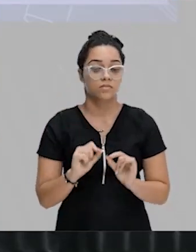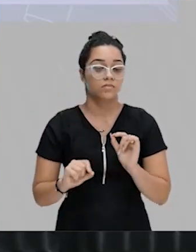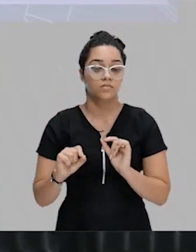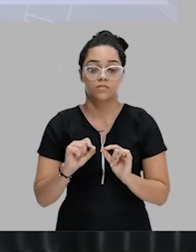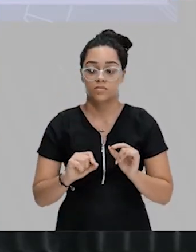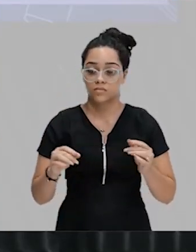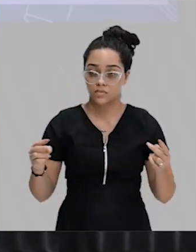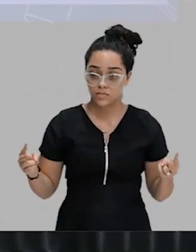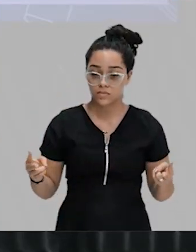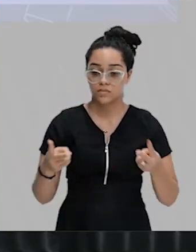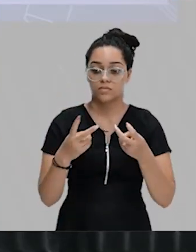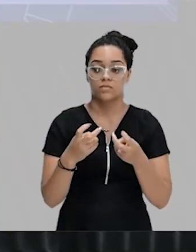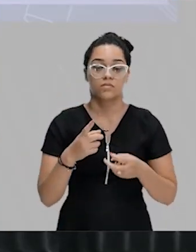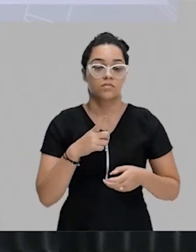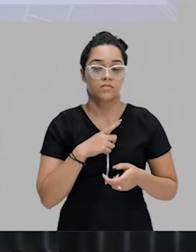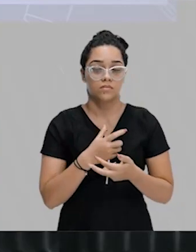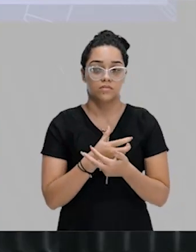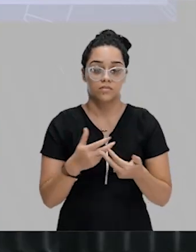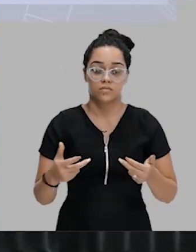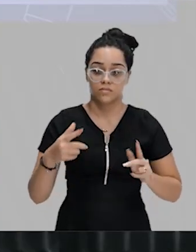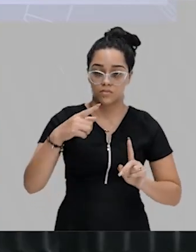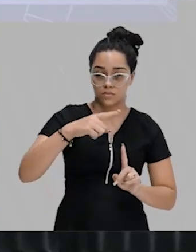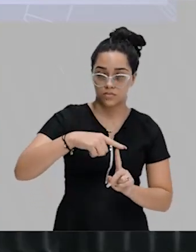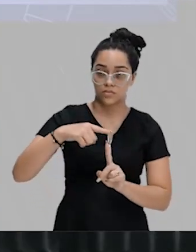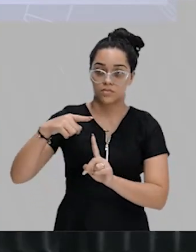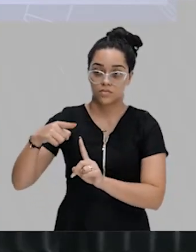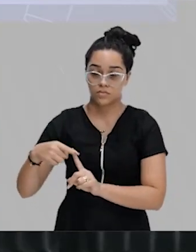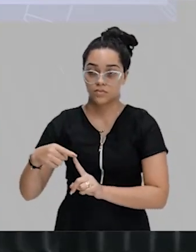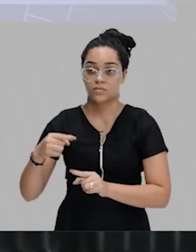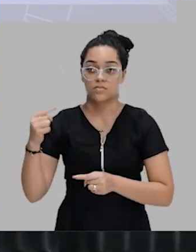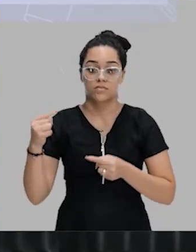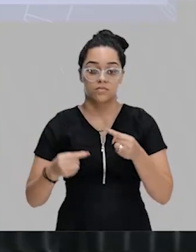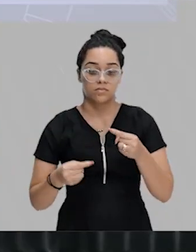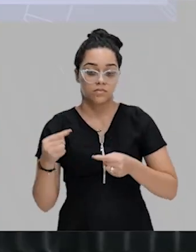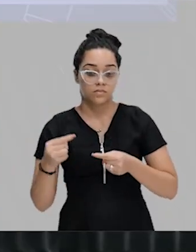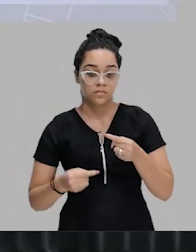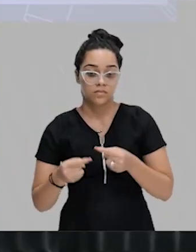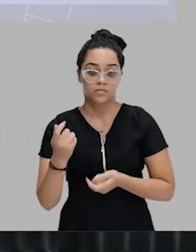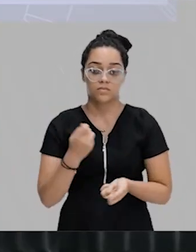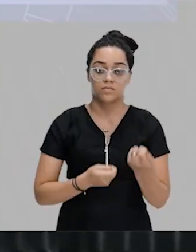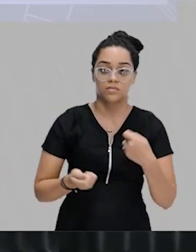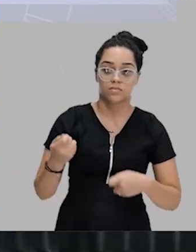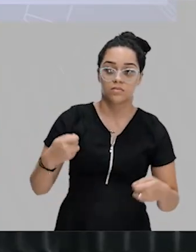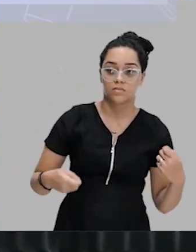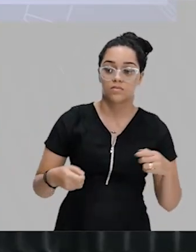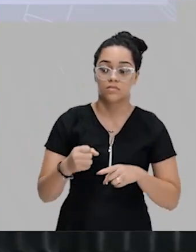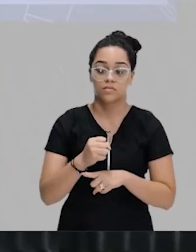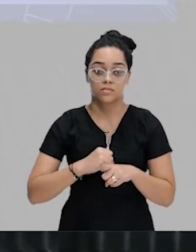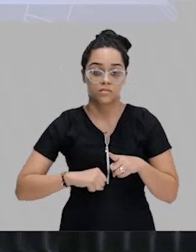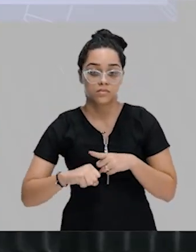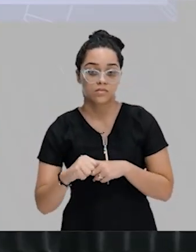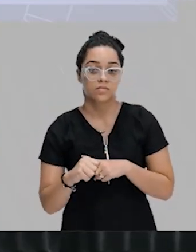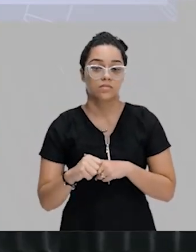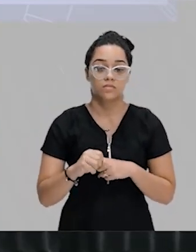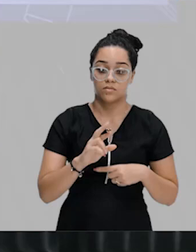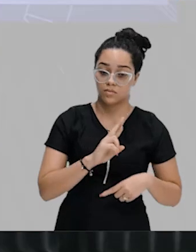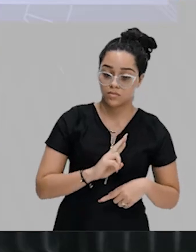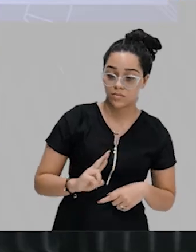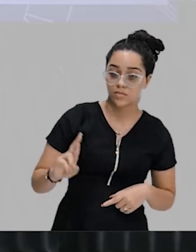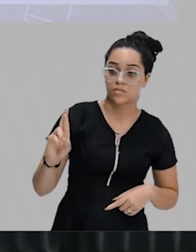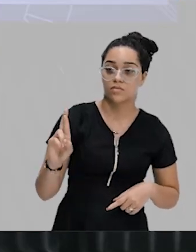observar é uma série de elementos do ponto de vista político, econômico, social,